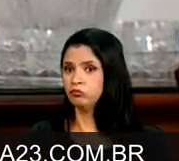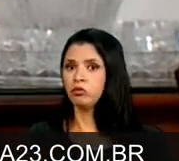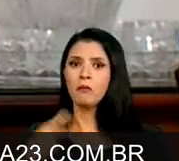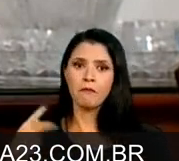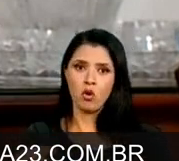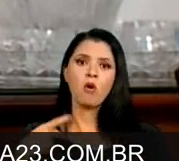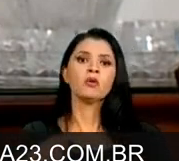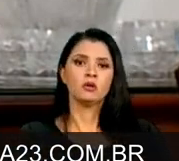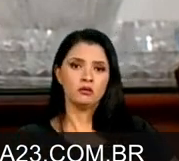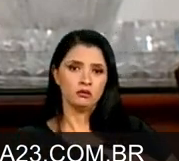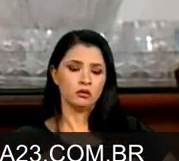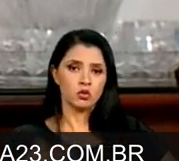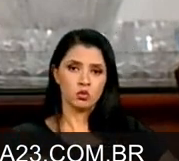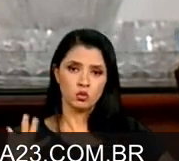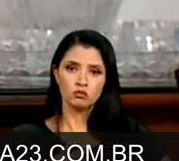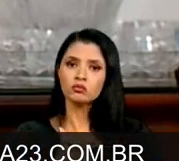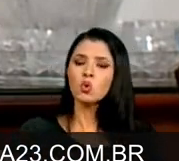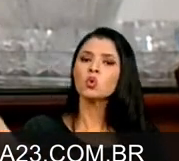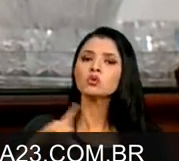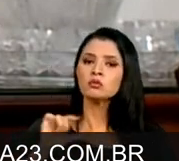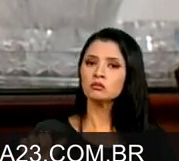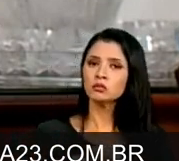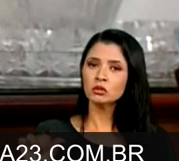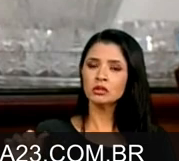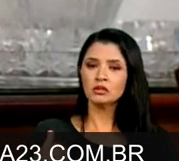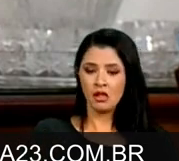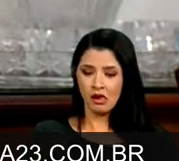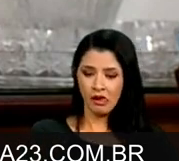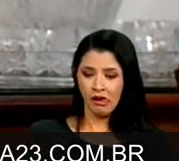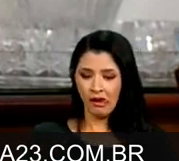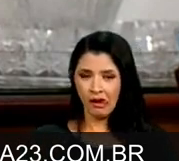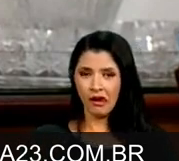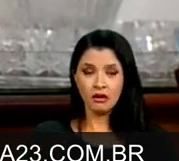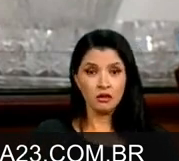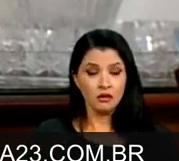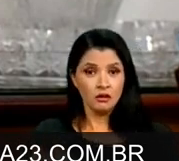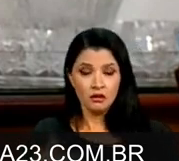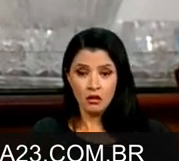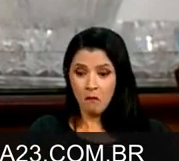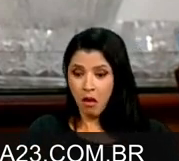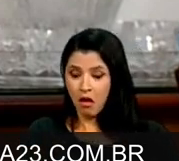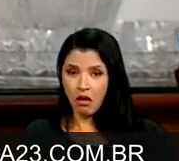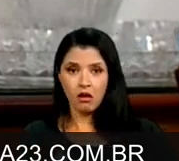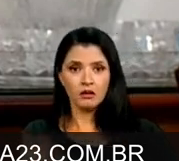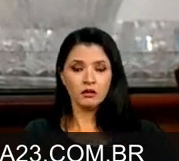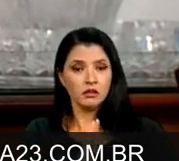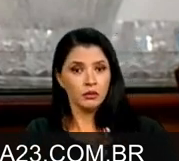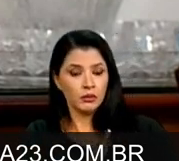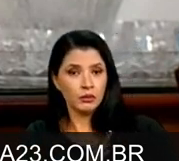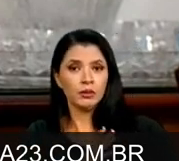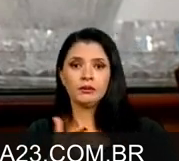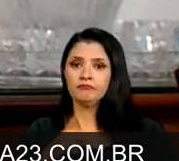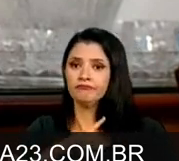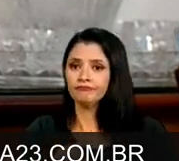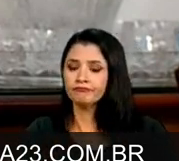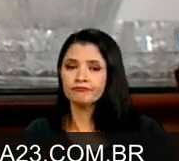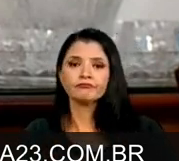da fibromialgia. Outros têm alterações intestinais, alterações, palpitações, alterações cardiovasculares,